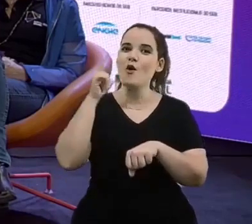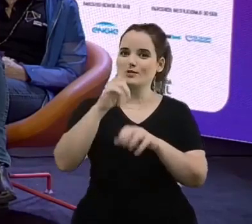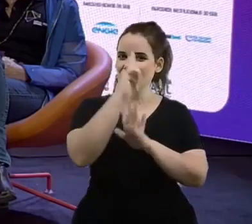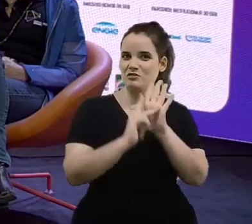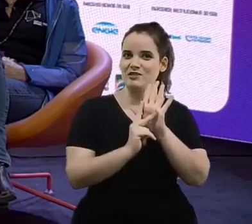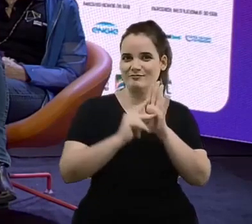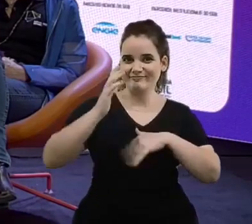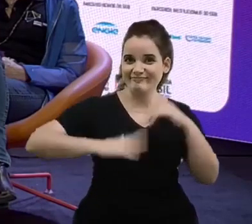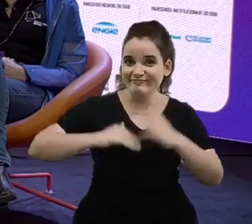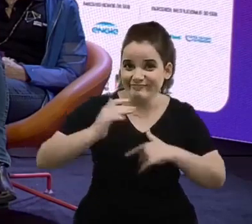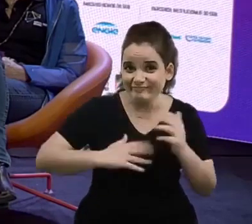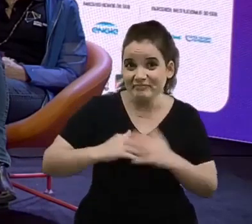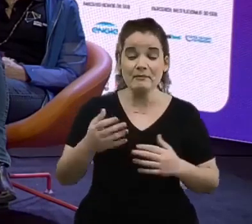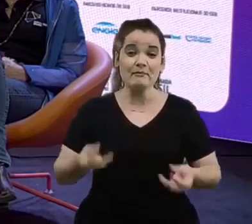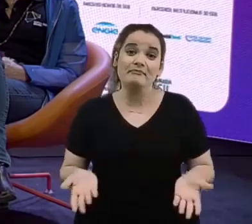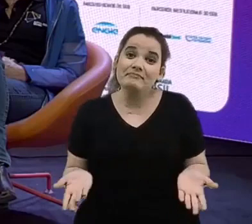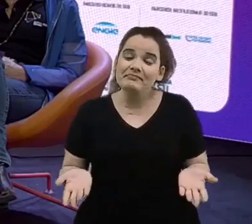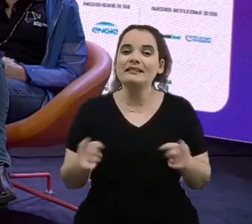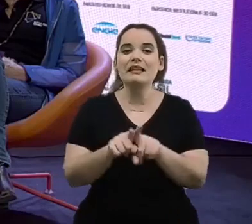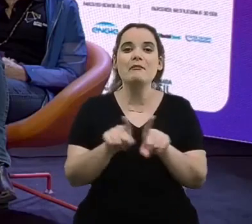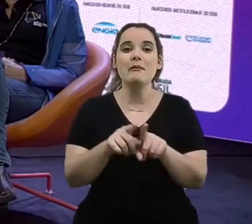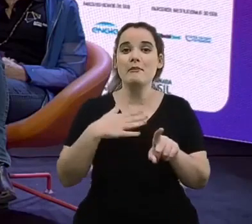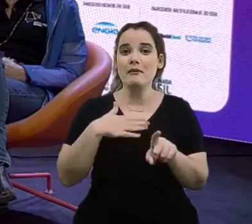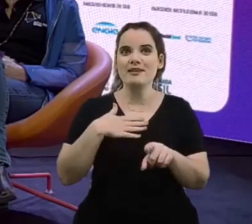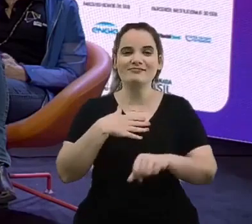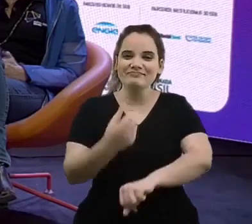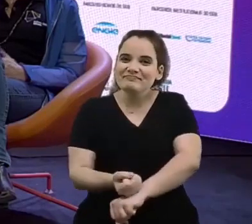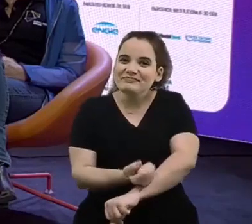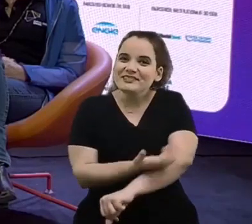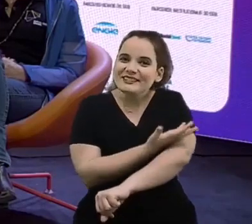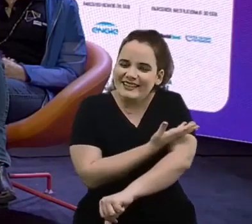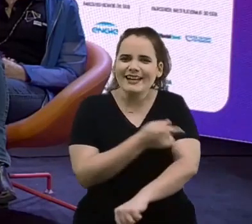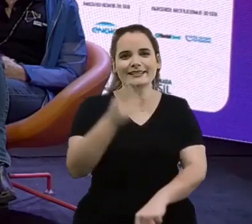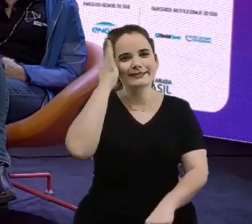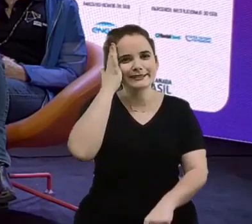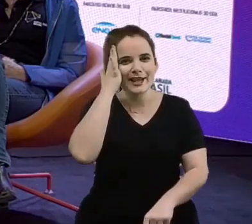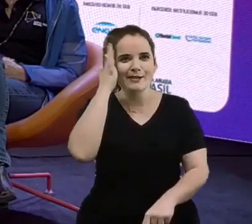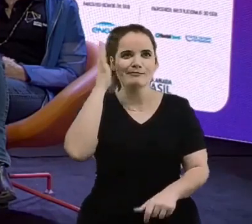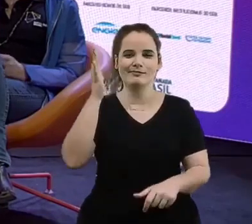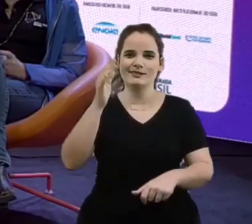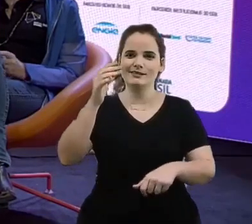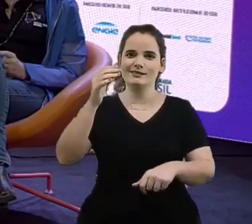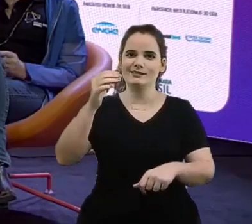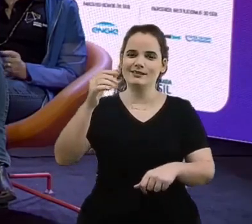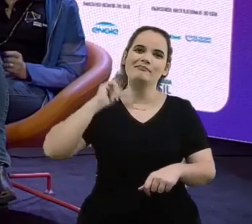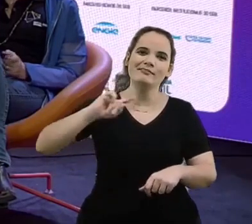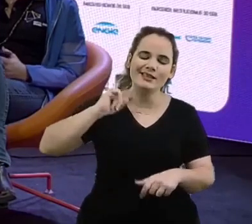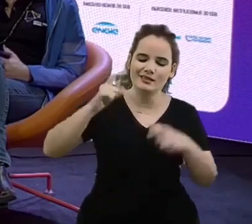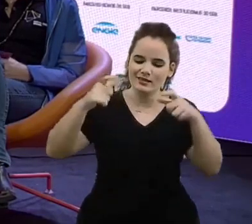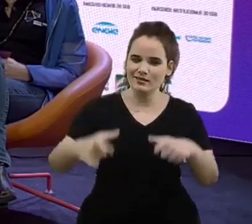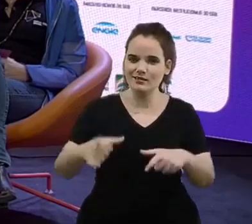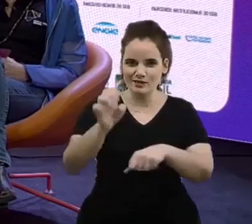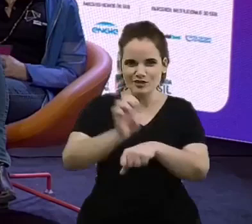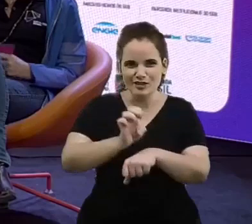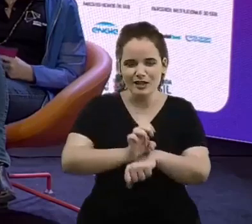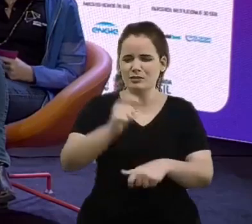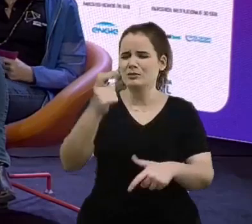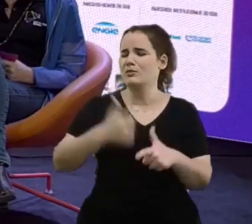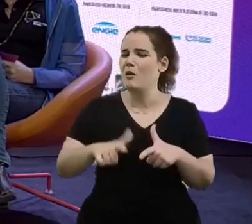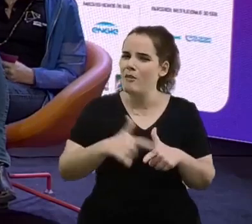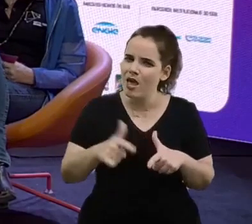é emocionante ouvir você falando, mesmo diante de todos os problemas, aí, Mariana, dá aquele nó, né, que a gente sabe que vocês viveram isso e tal, e